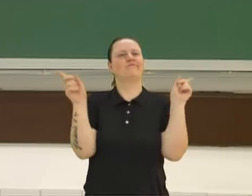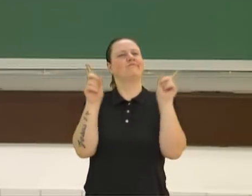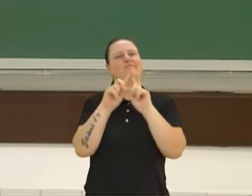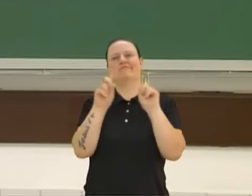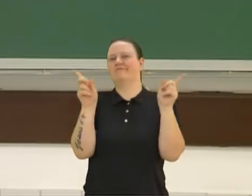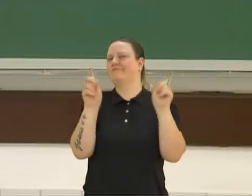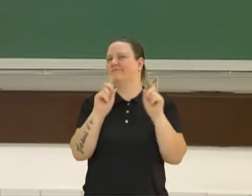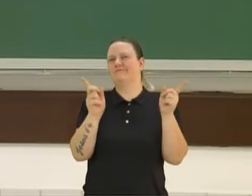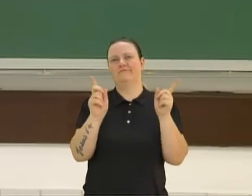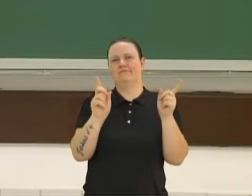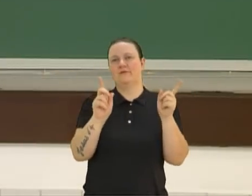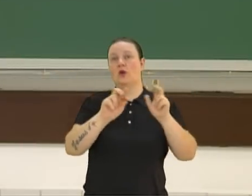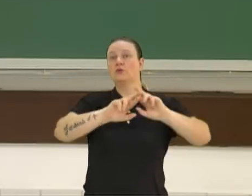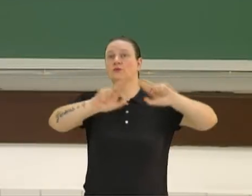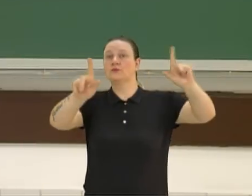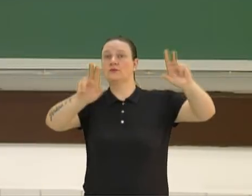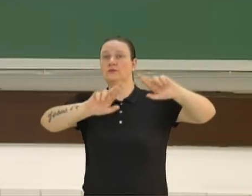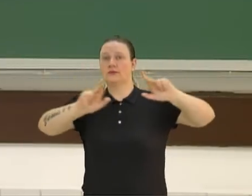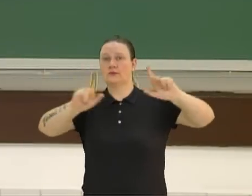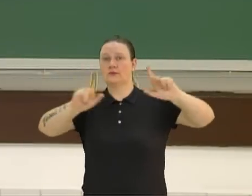o microscópio, nós identificamos que nós,